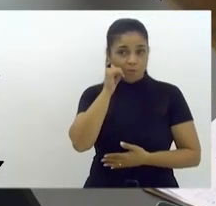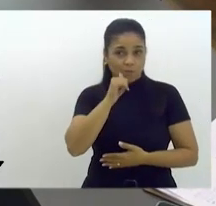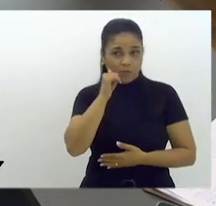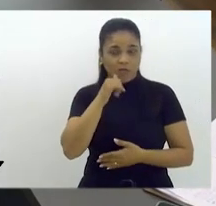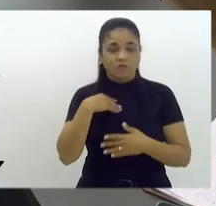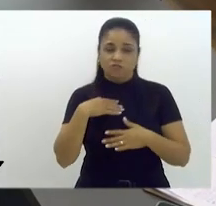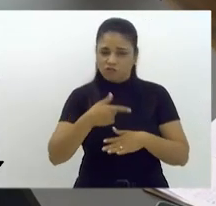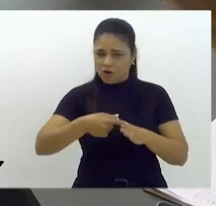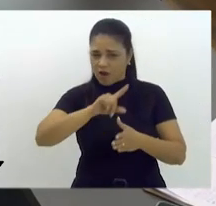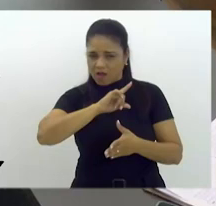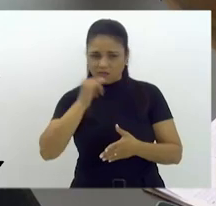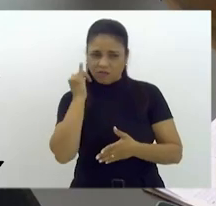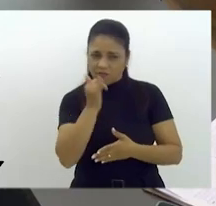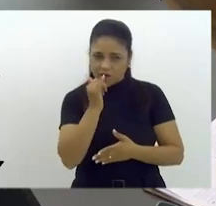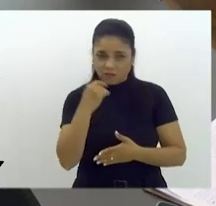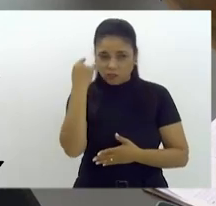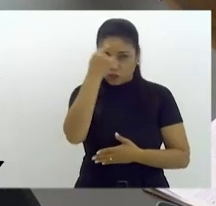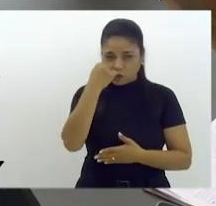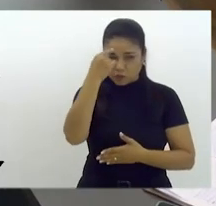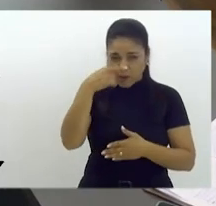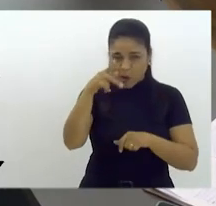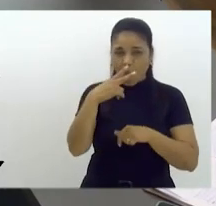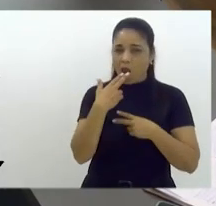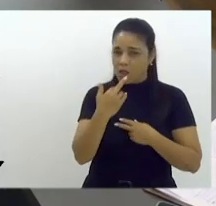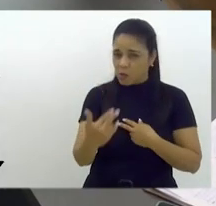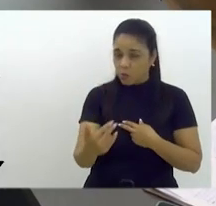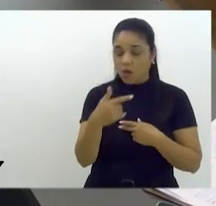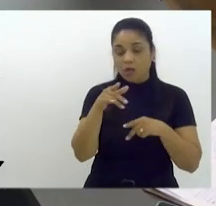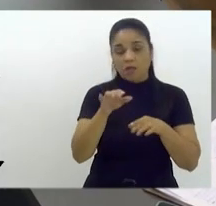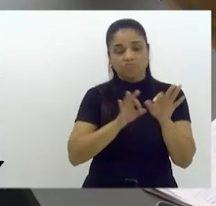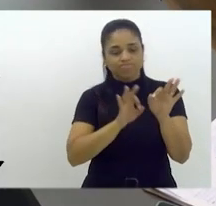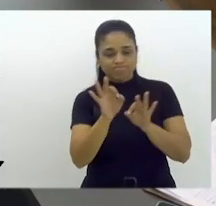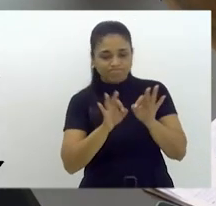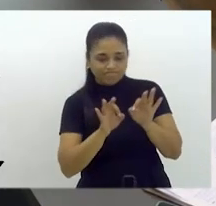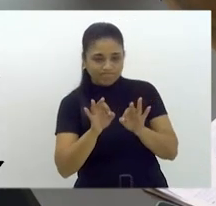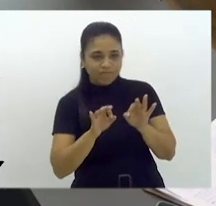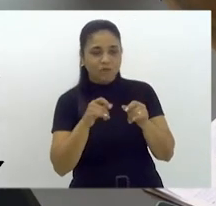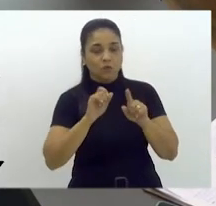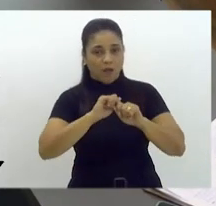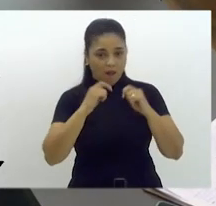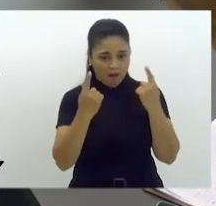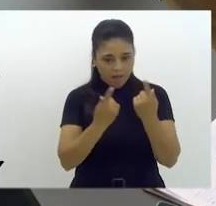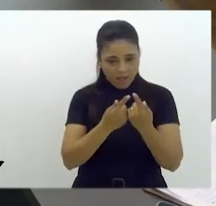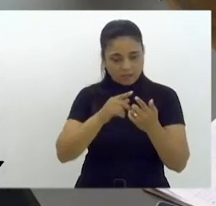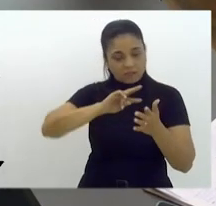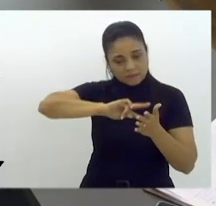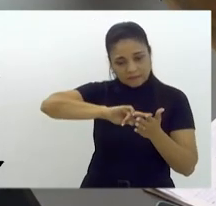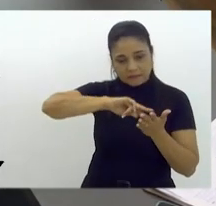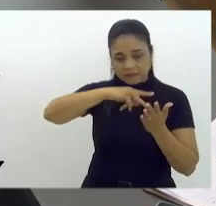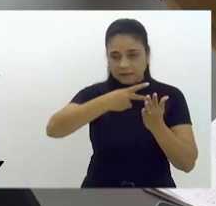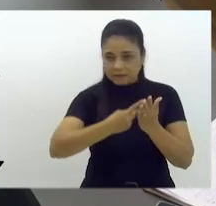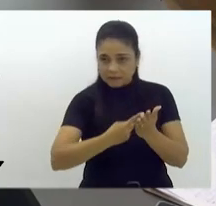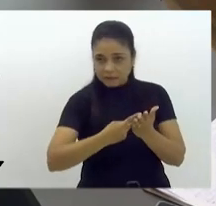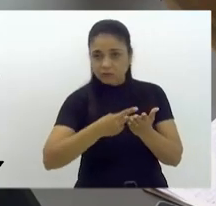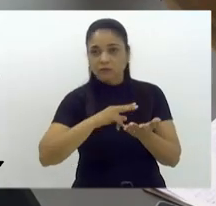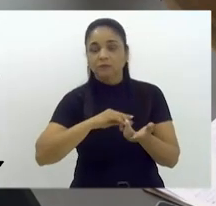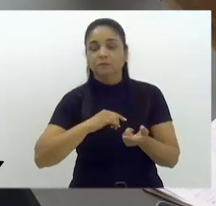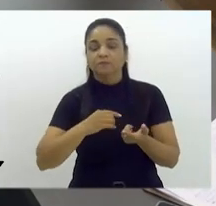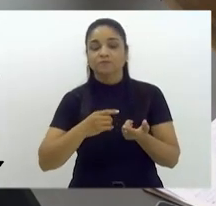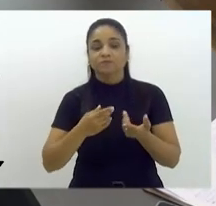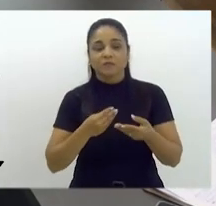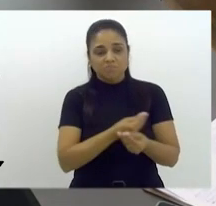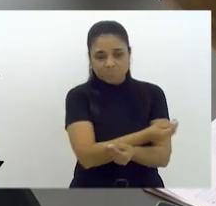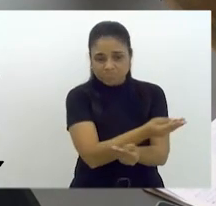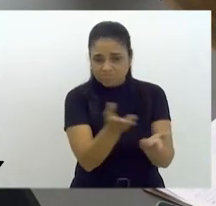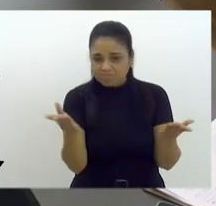tinha falado que só estava em espanhol aí o gabinete se organizou conseguiu fazer o a tradução querer entregar os membros para poder ficar